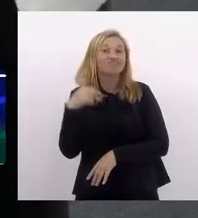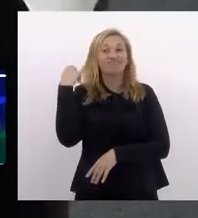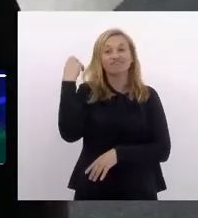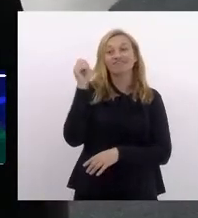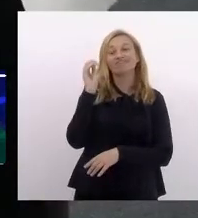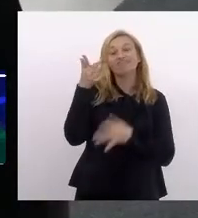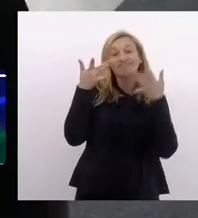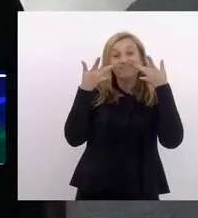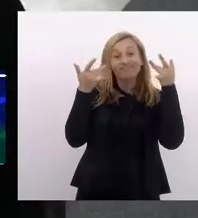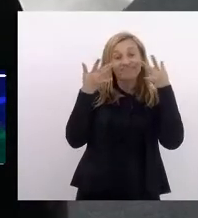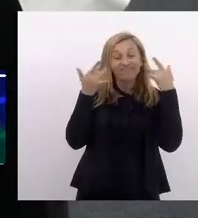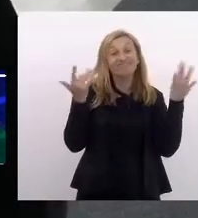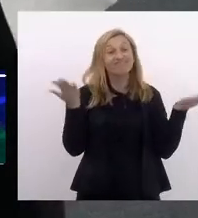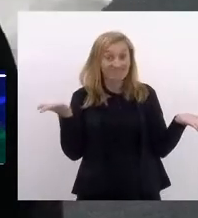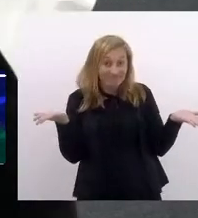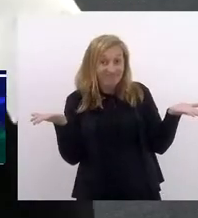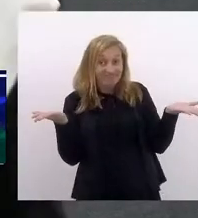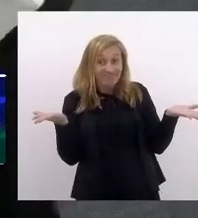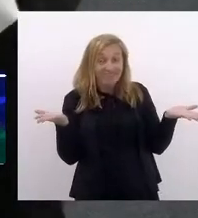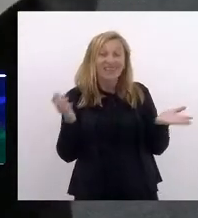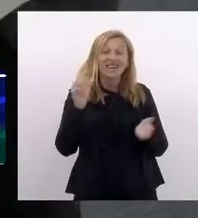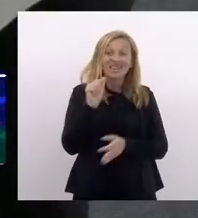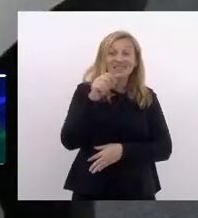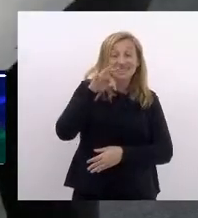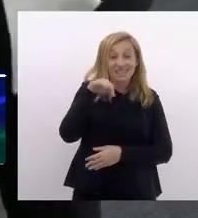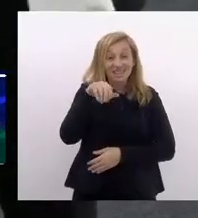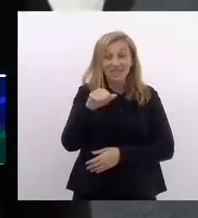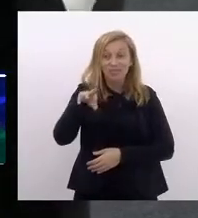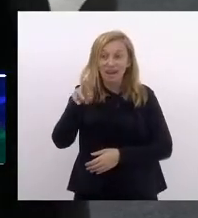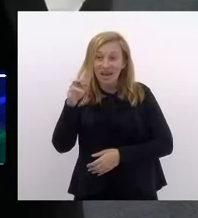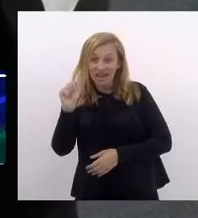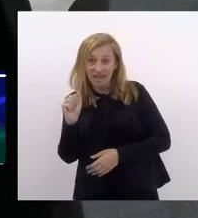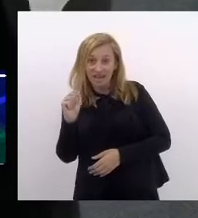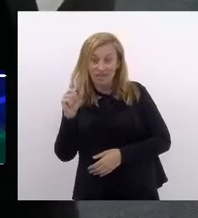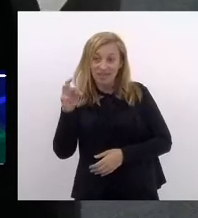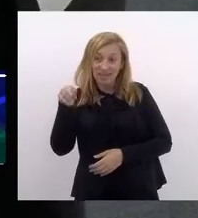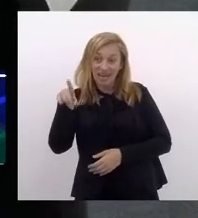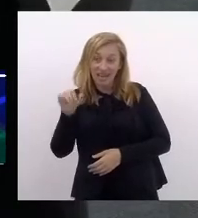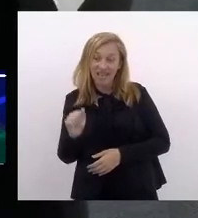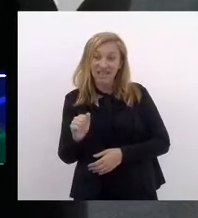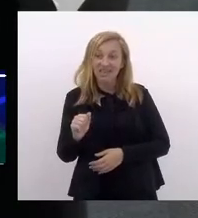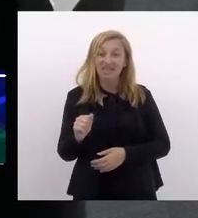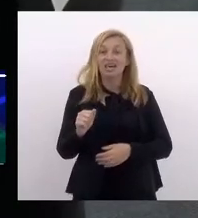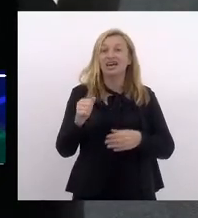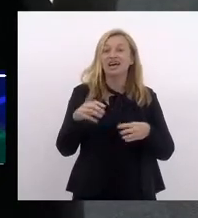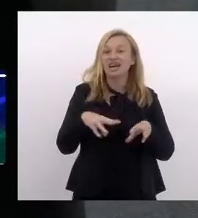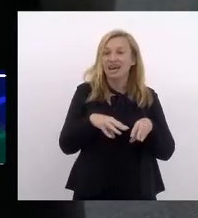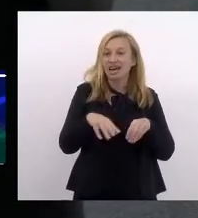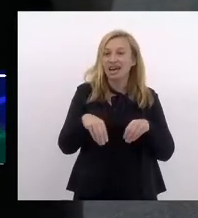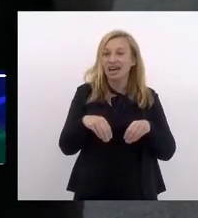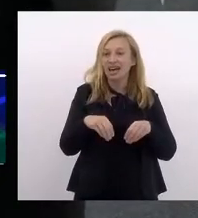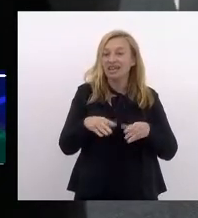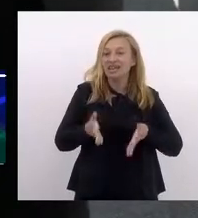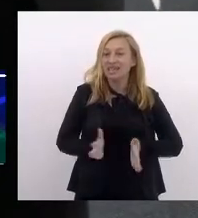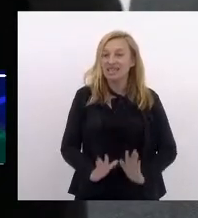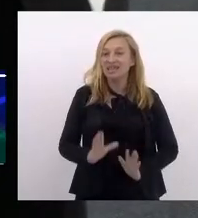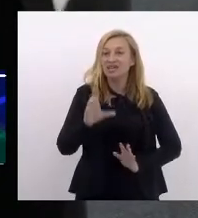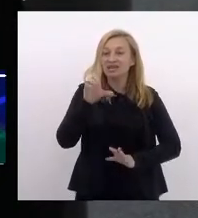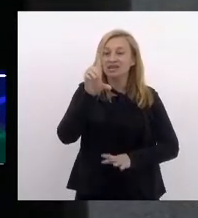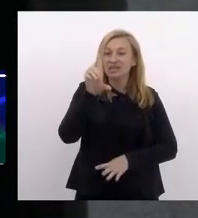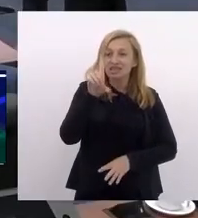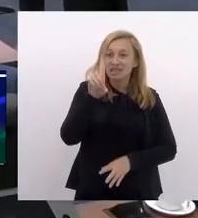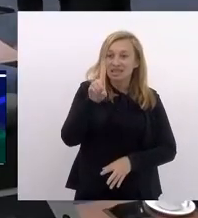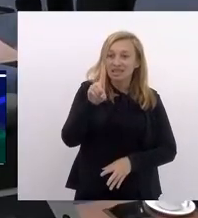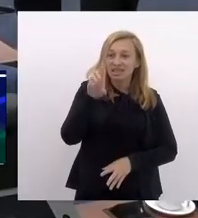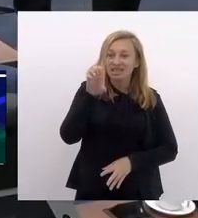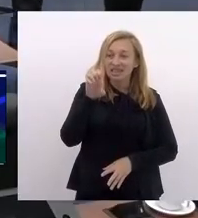etc. E Santa Maria Madalena é a terra de Dercy Gonçalves, que é uma